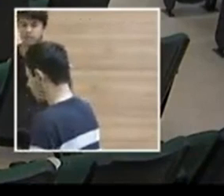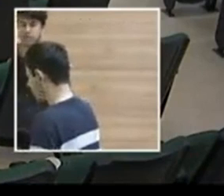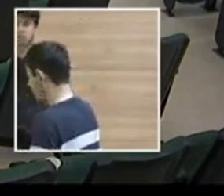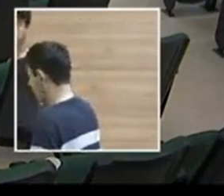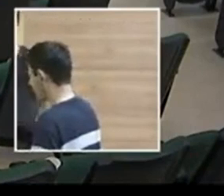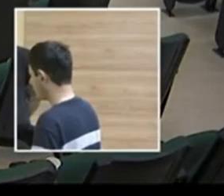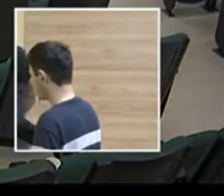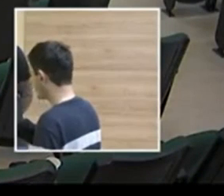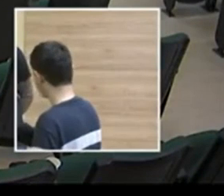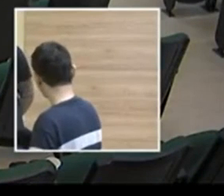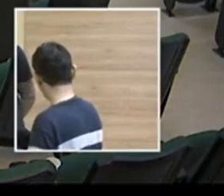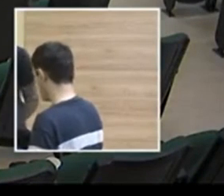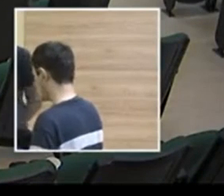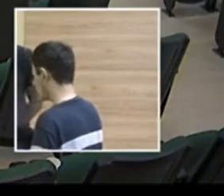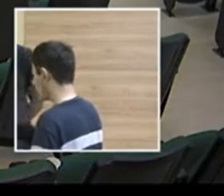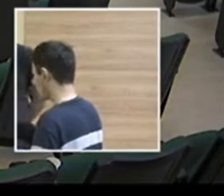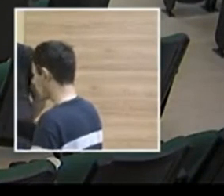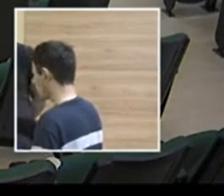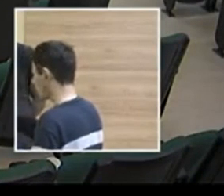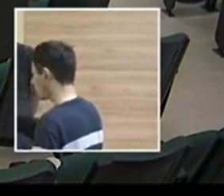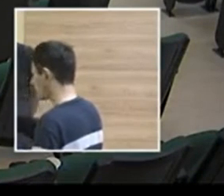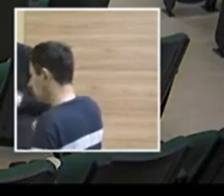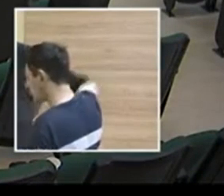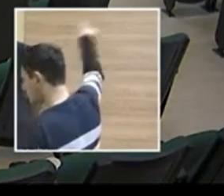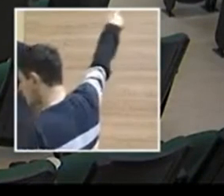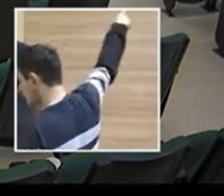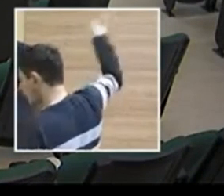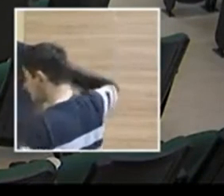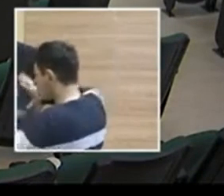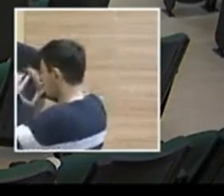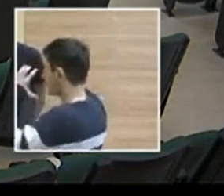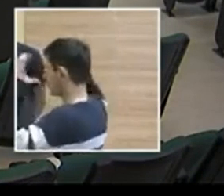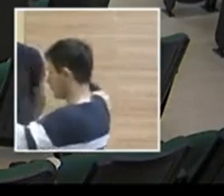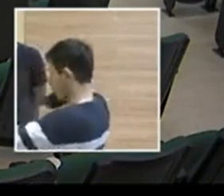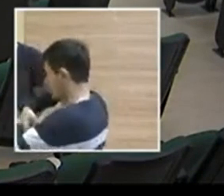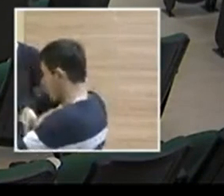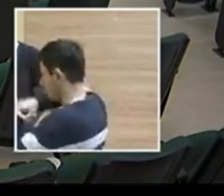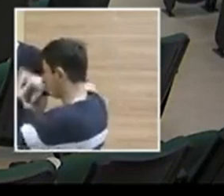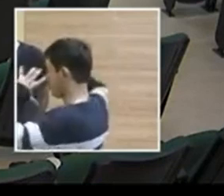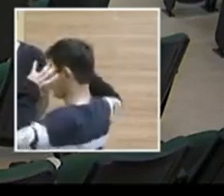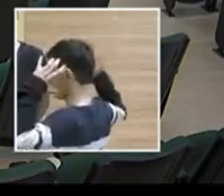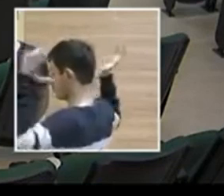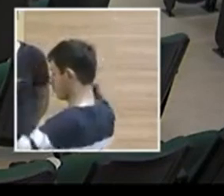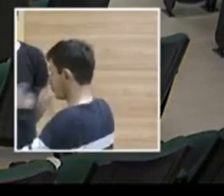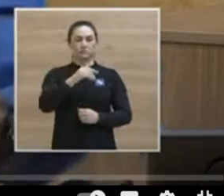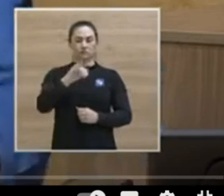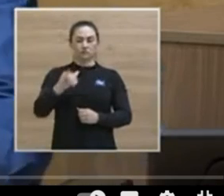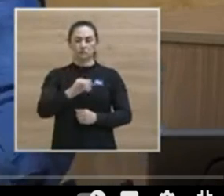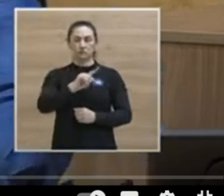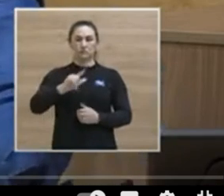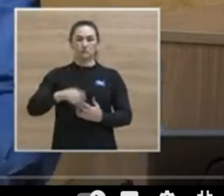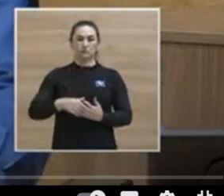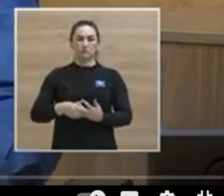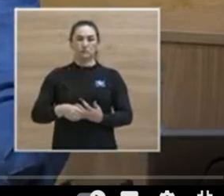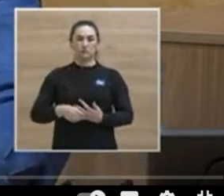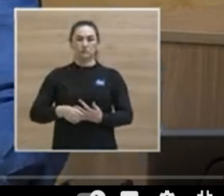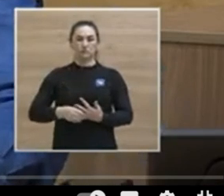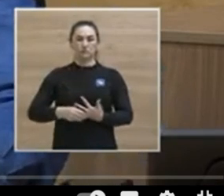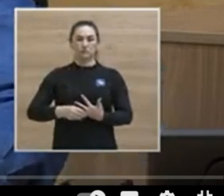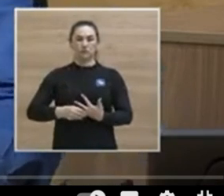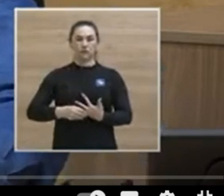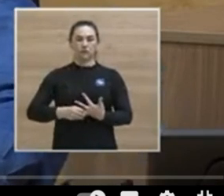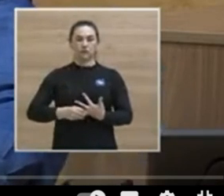e de acordo com a assessoria de comunicação da casa de leis durante a sessão foram aprovados quatro projetos em